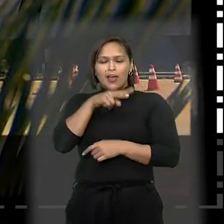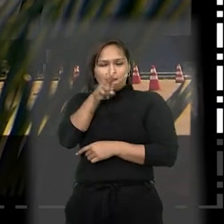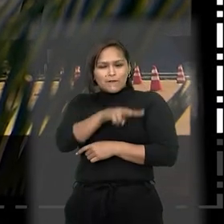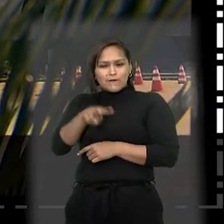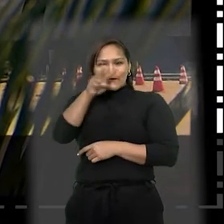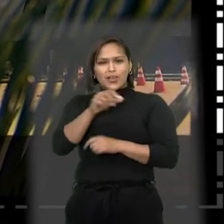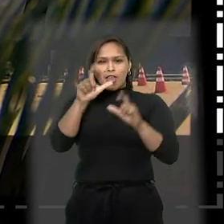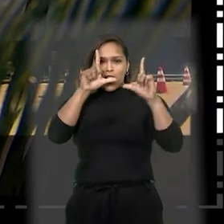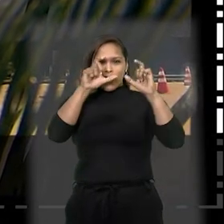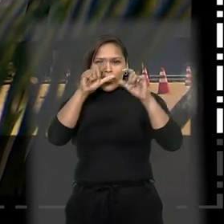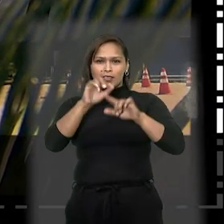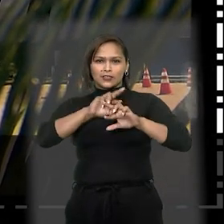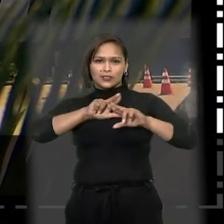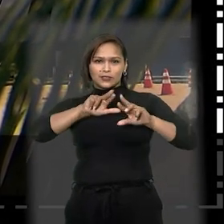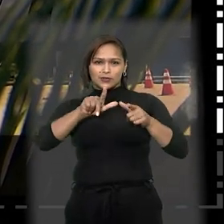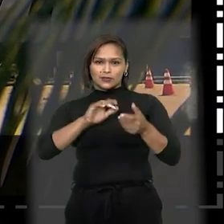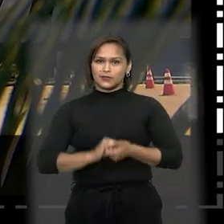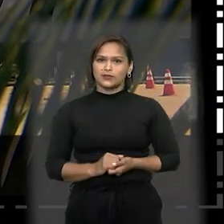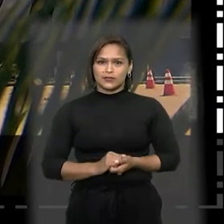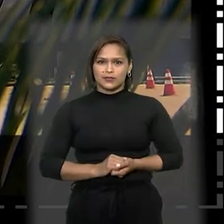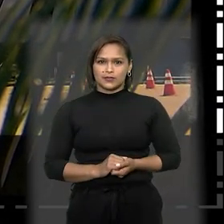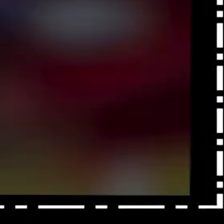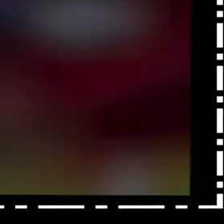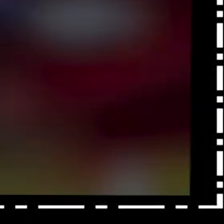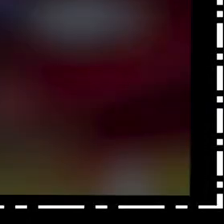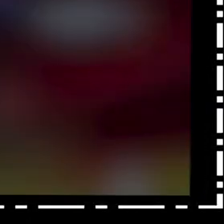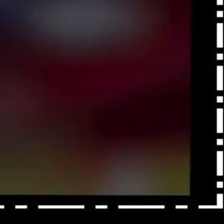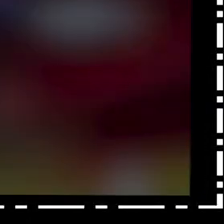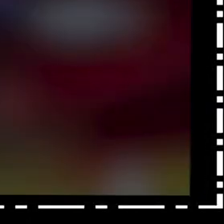esse privilégio de enxergar o nosso tribunal com uma outra lente, né?